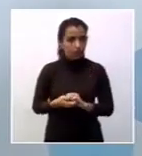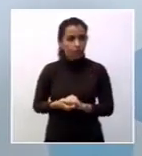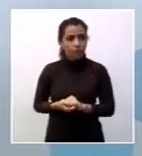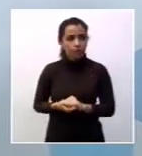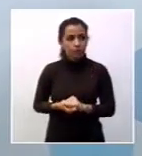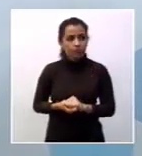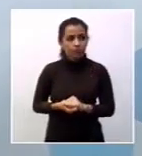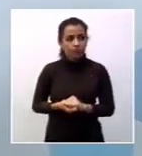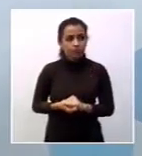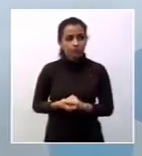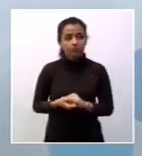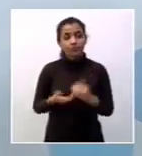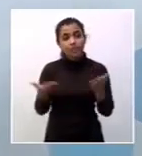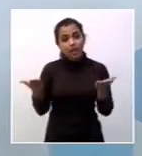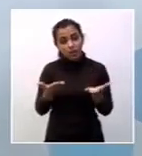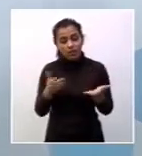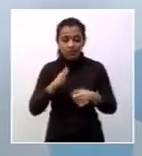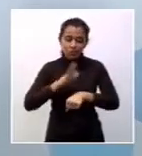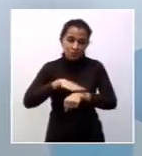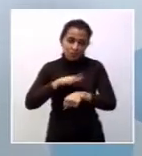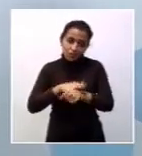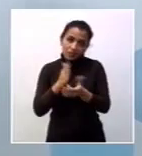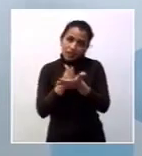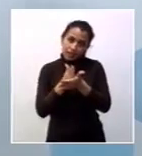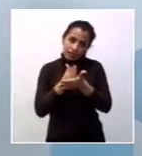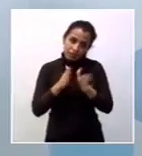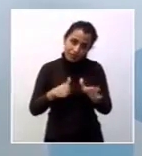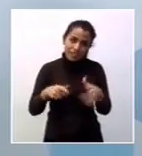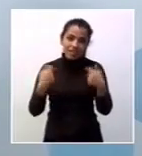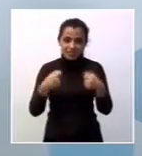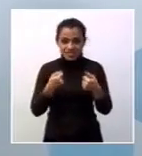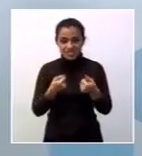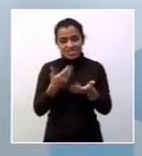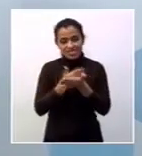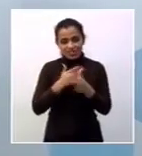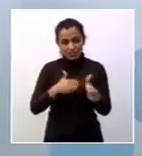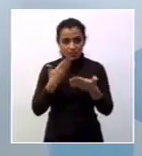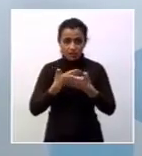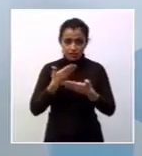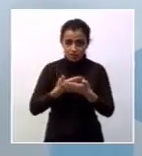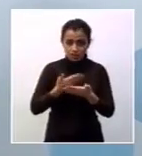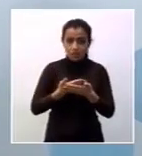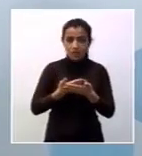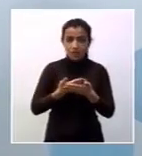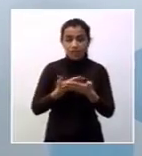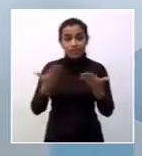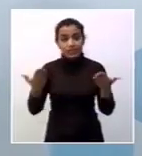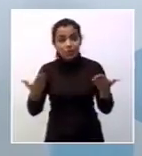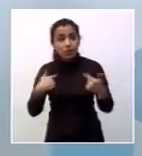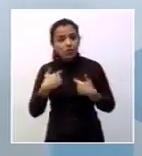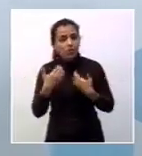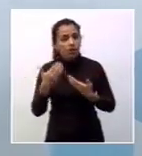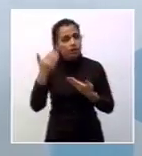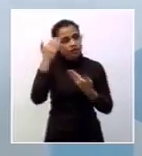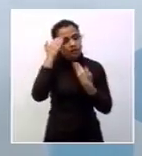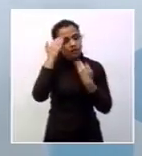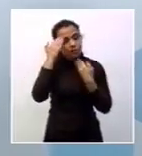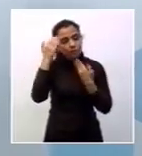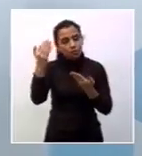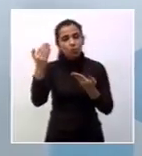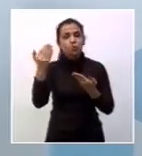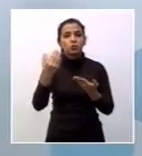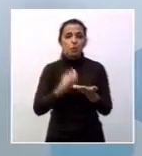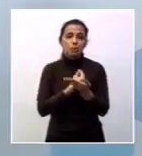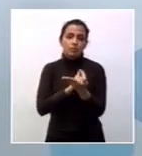A gente agora já está acabando o nosso tempo, a gente tem que encerrar essa aula. Primeiramente, eu queria agradecer muito vocês por